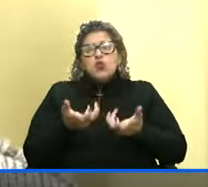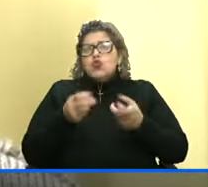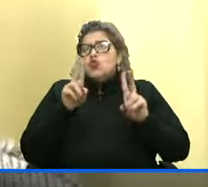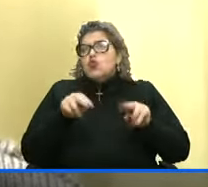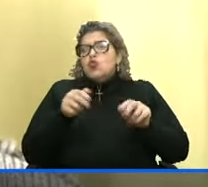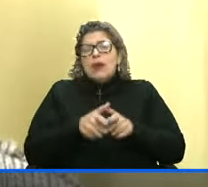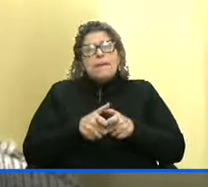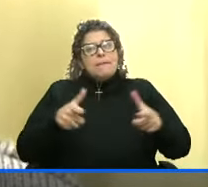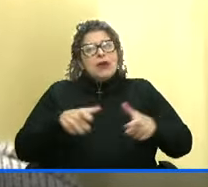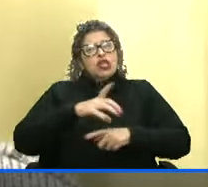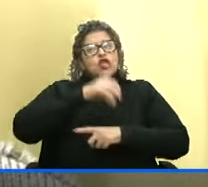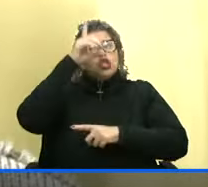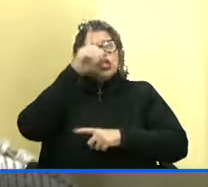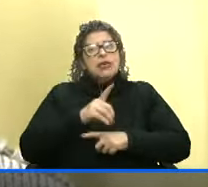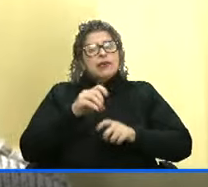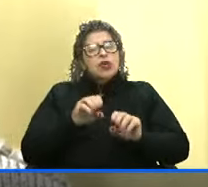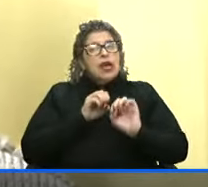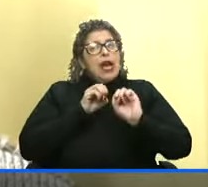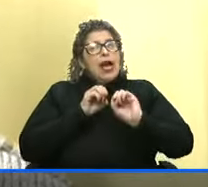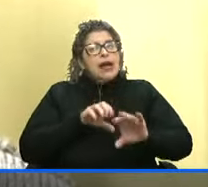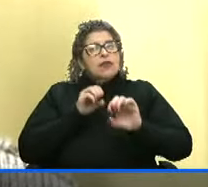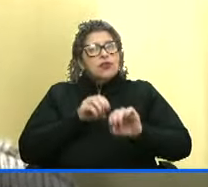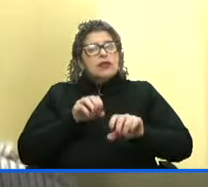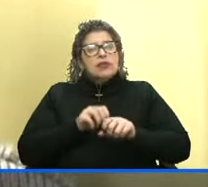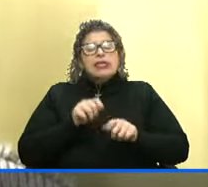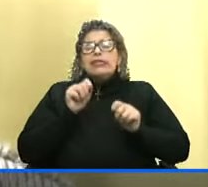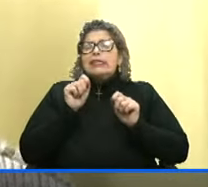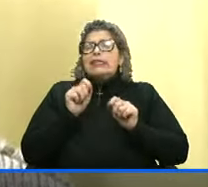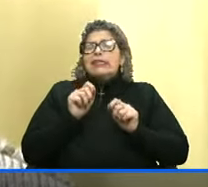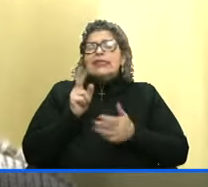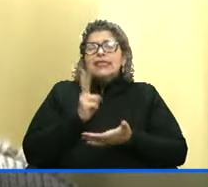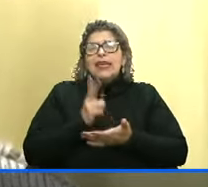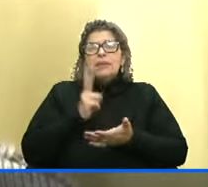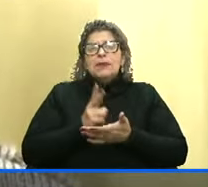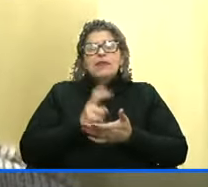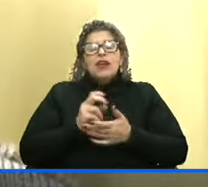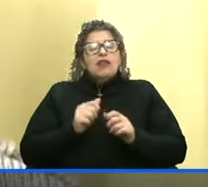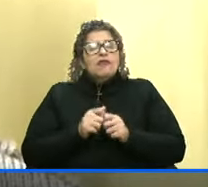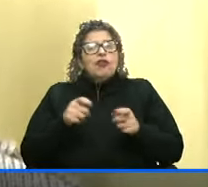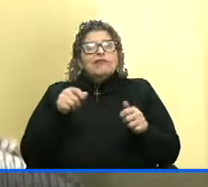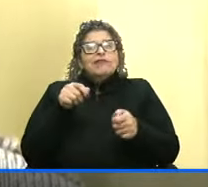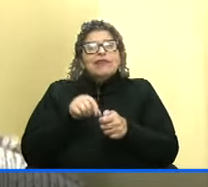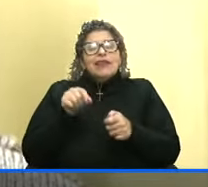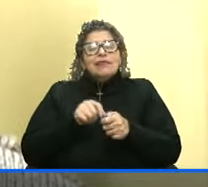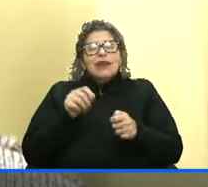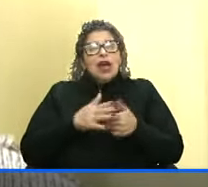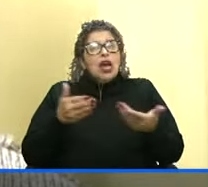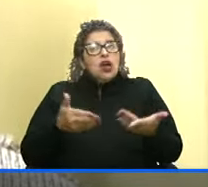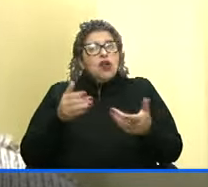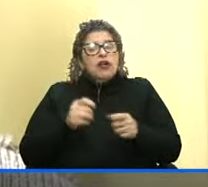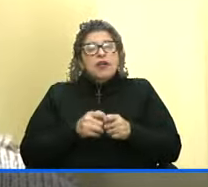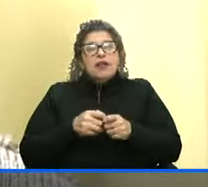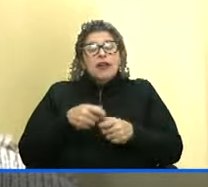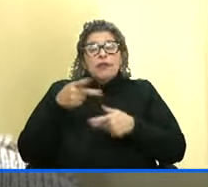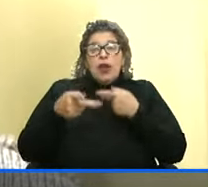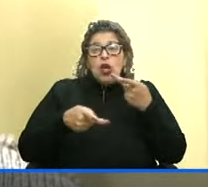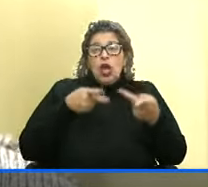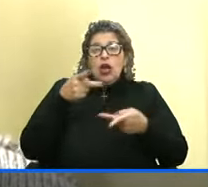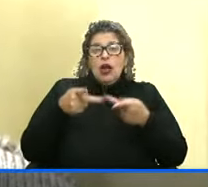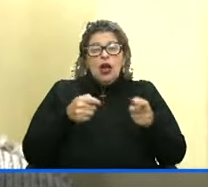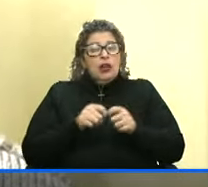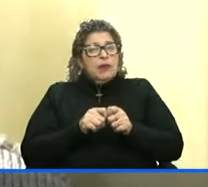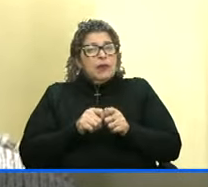a ampliação do direito à educação. Eles sempre vão cercear o direito ao conhecimento científico, como a gente vê agora, né? Com essa